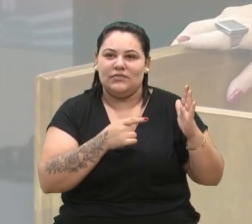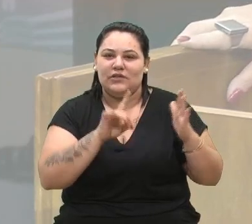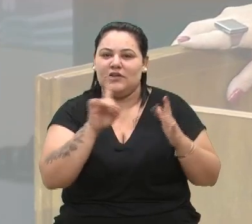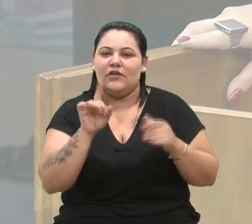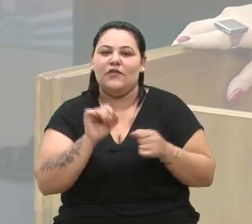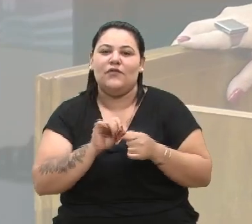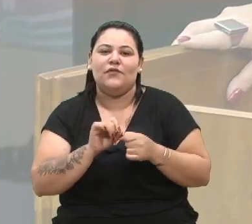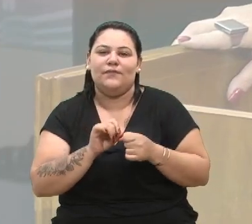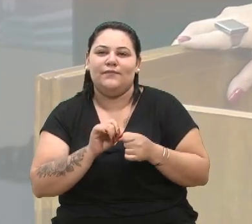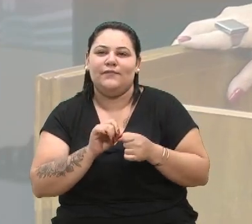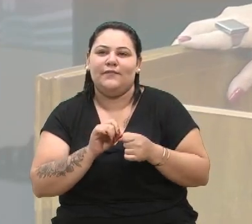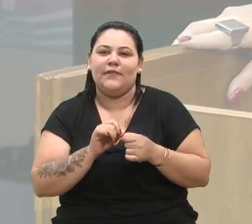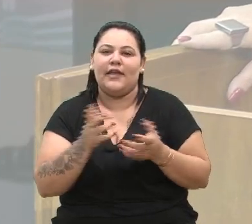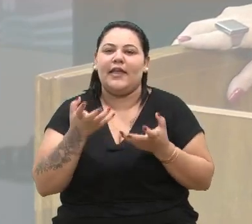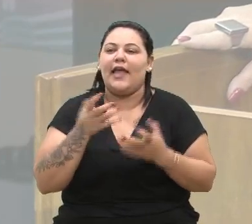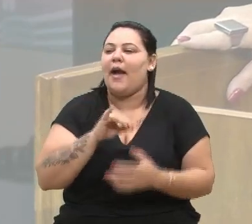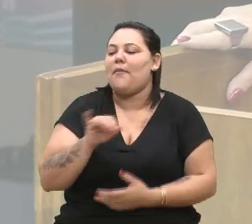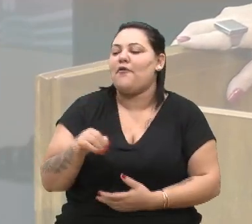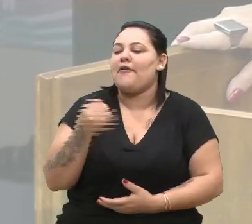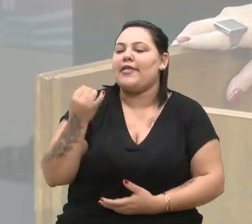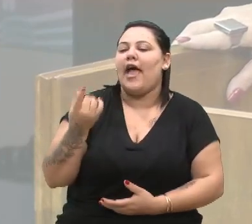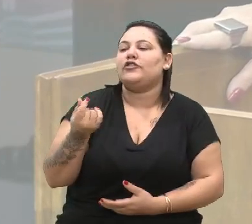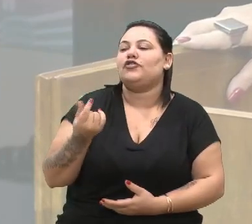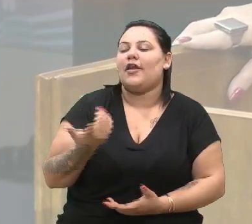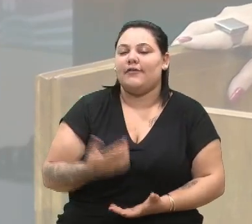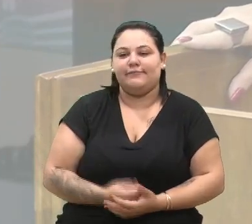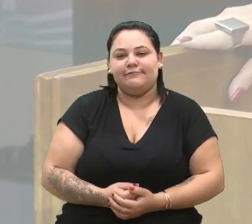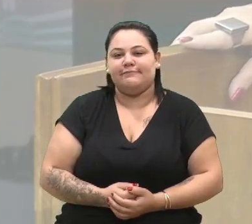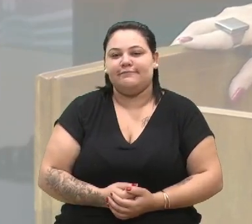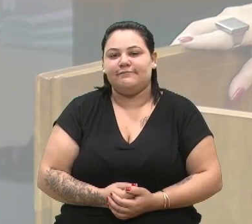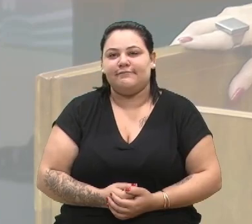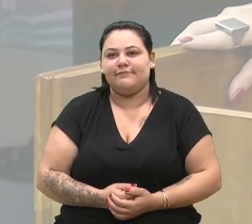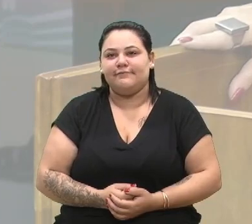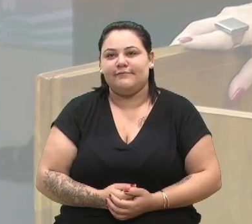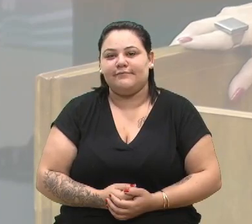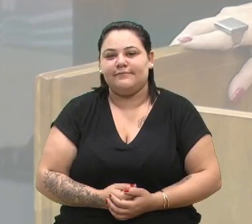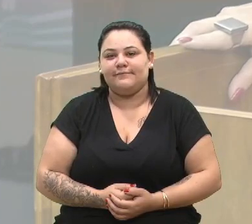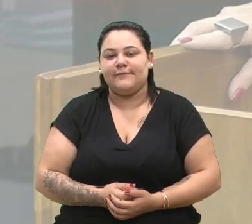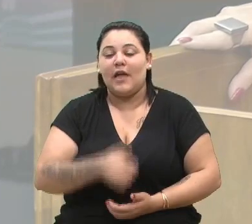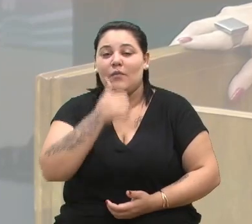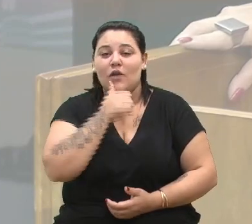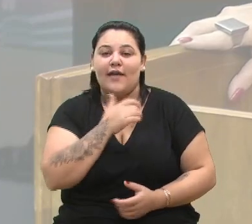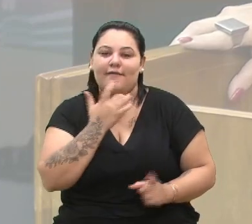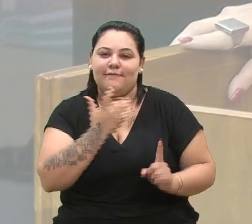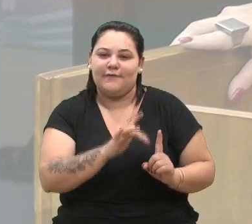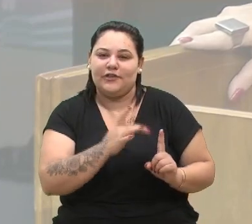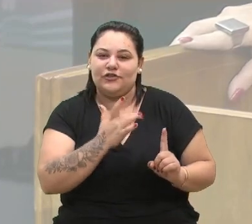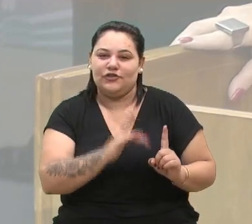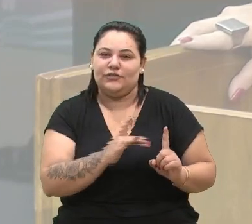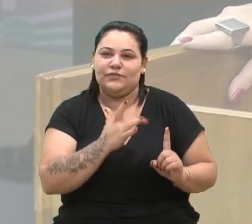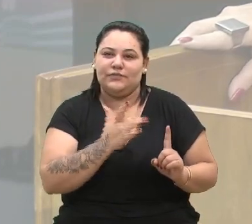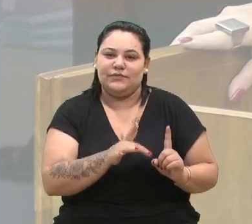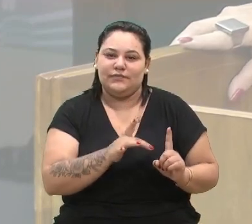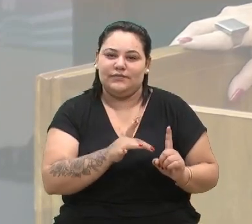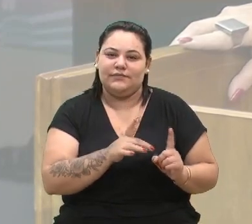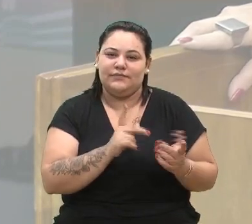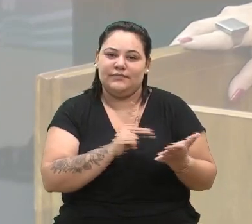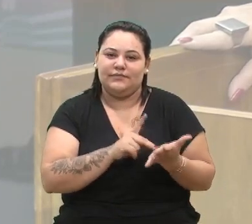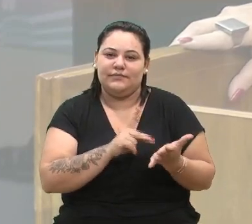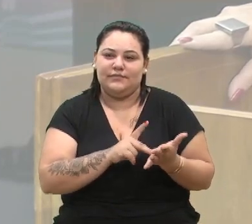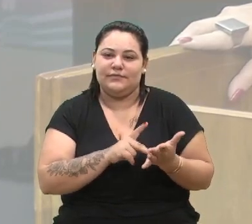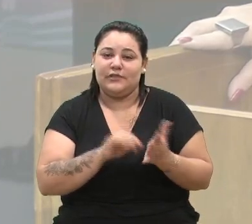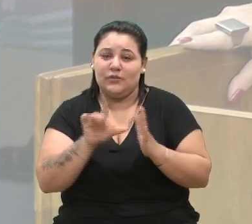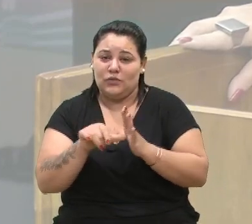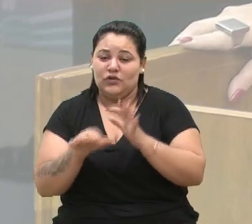querem promoção? Daqui a pouco, de vítima, elas se tornam réis da sociedade. Então, isso